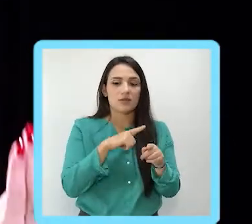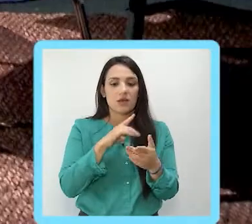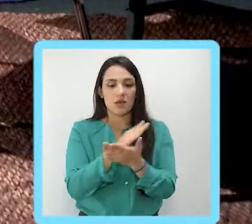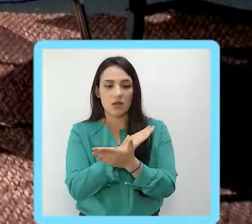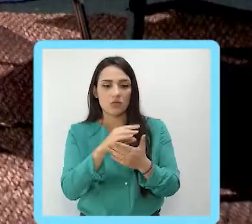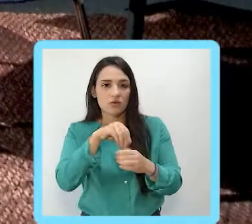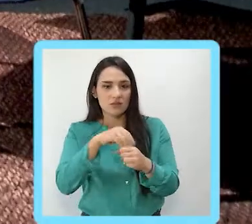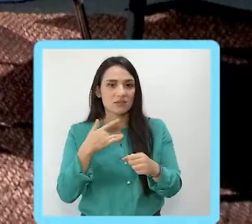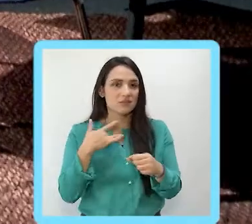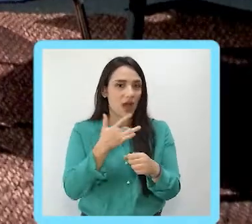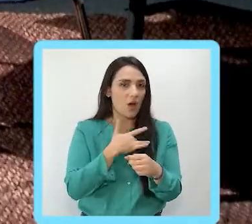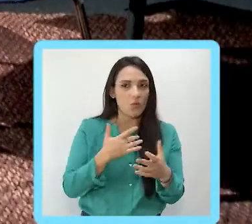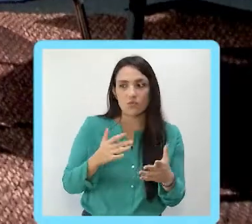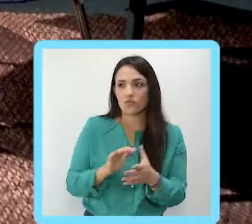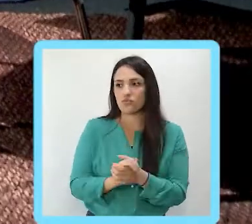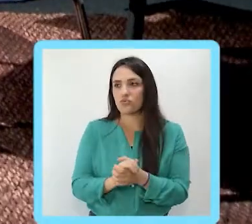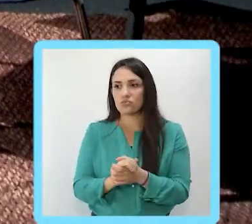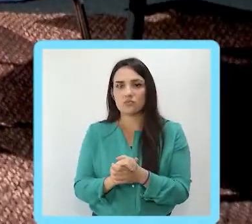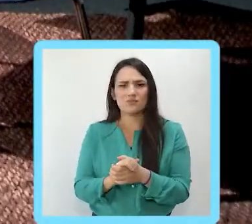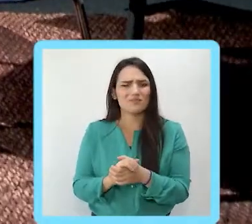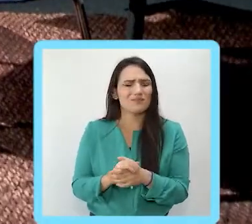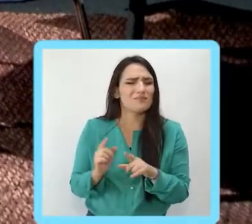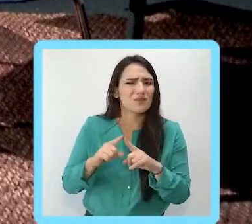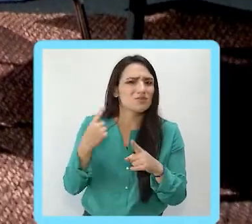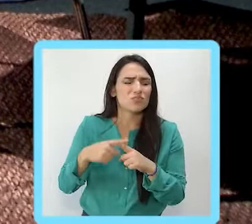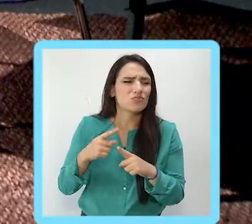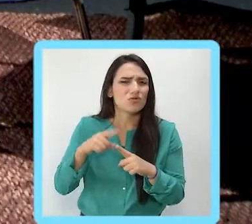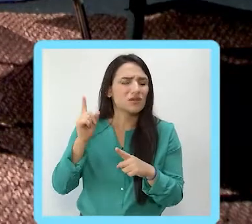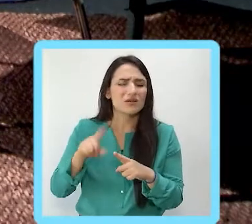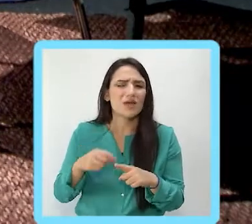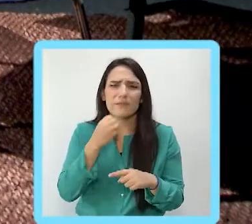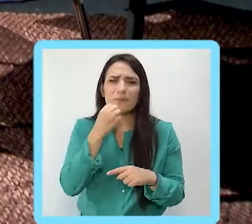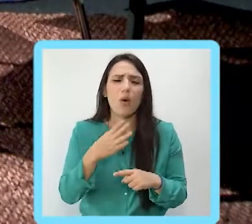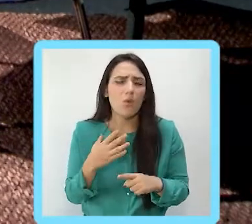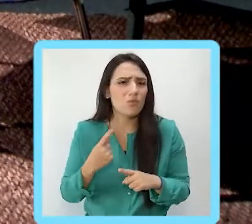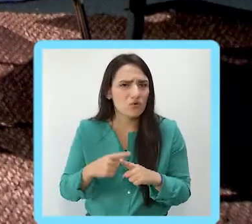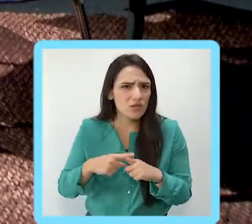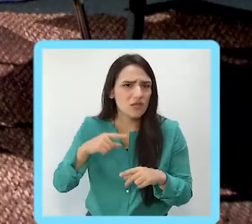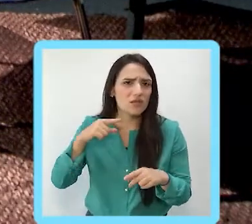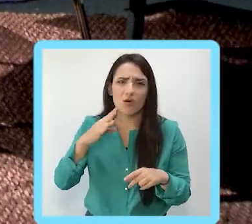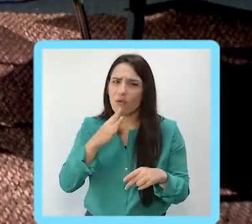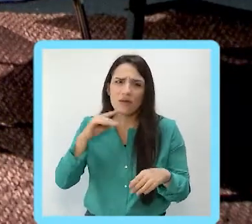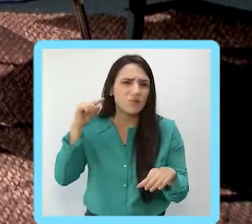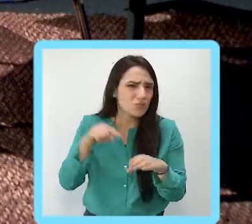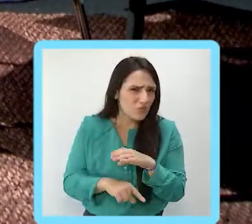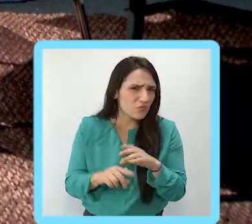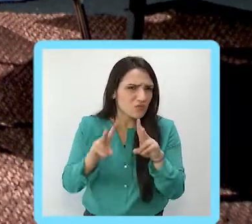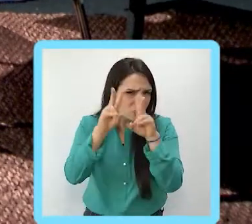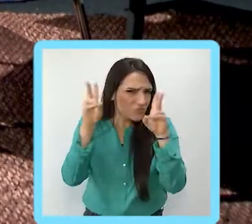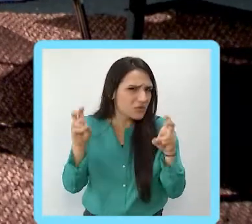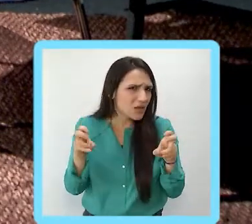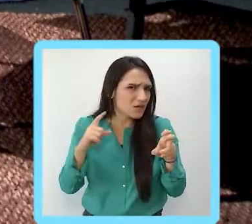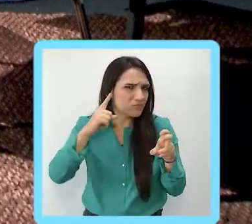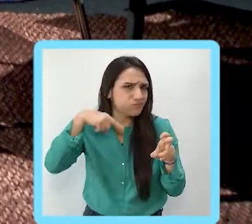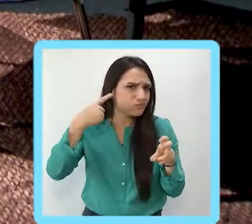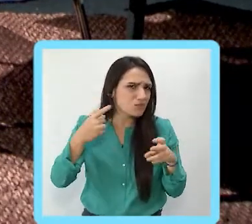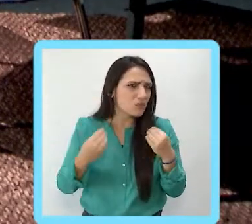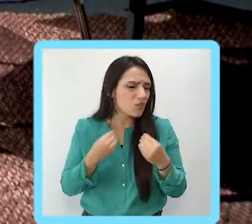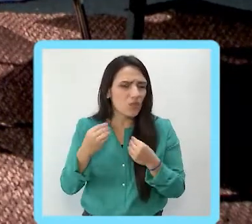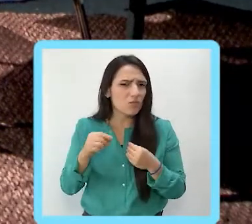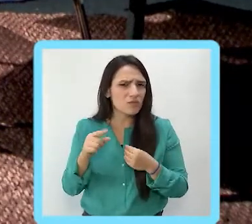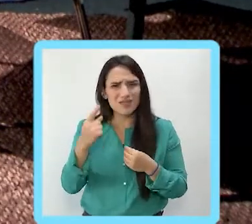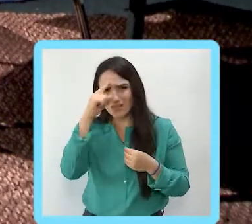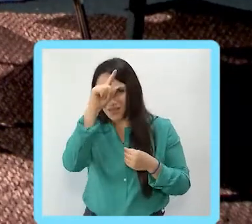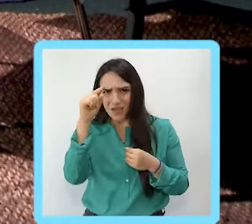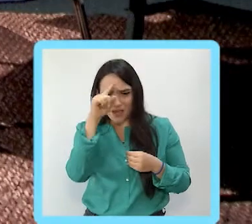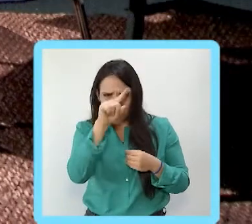em Dourados... E qual que é a vantagem, doutor Fabíola? O procurador, a procuradora aprofunda mais naquela matéria? Exatamente. Mas interessante. De onde a senhora